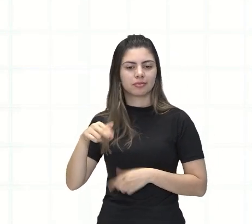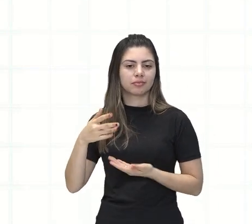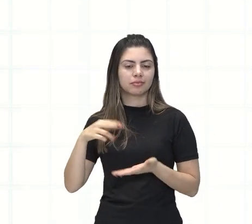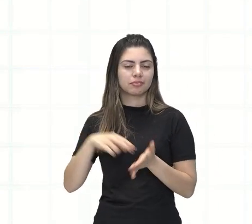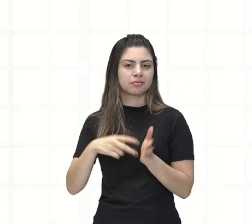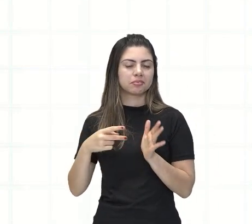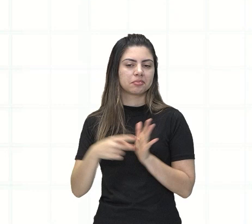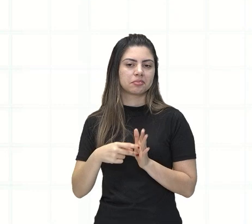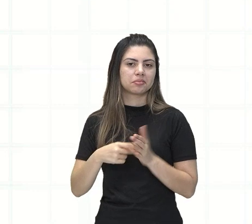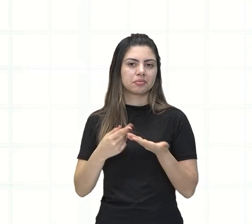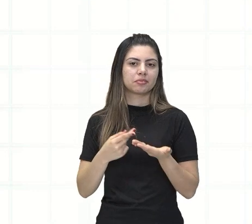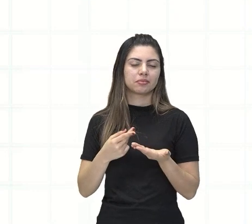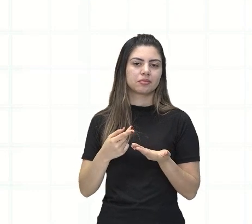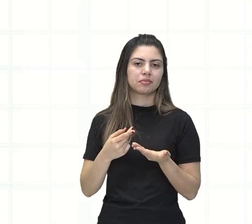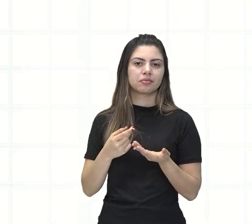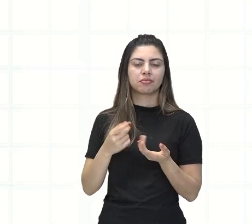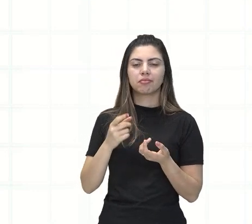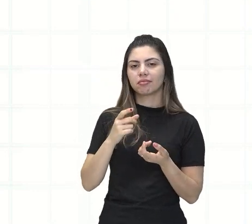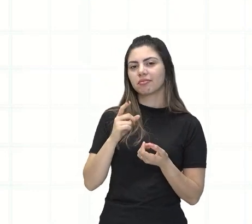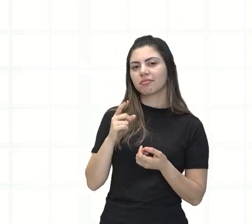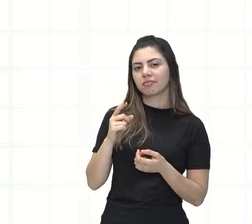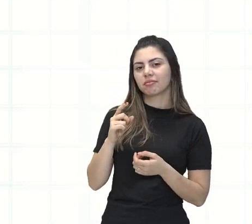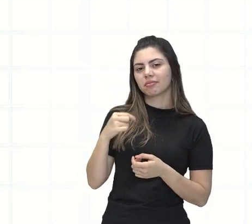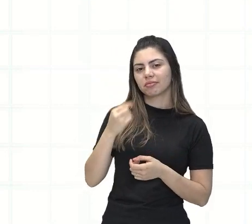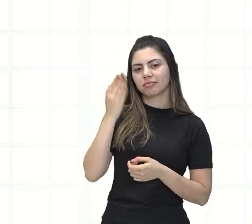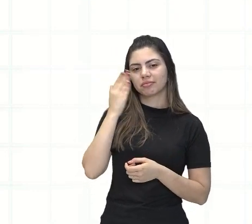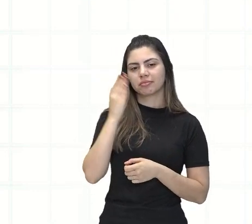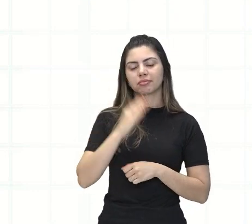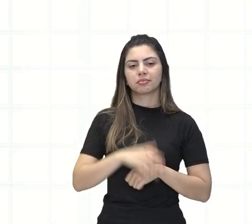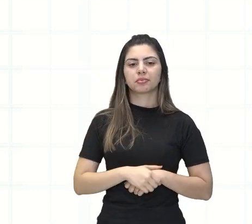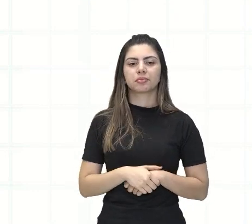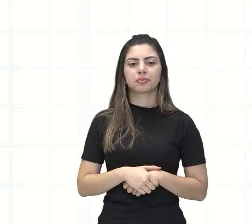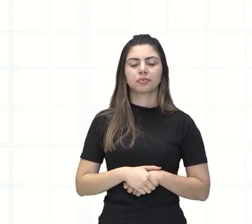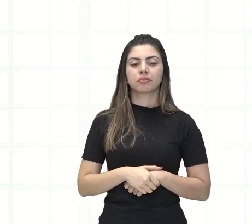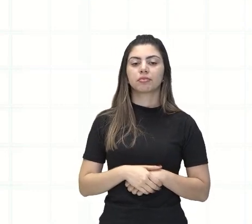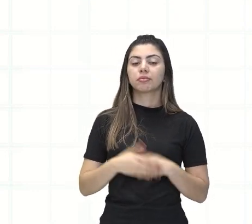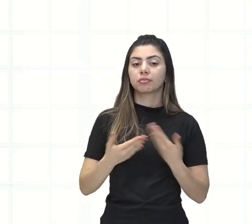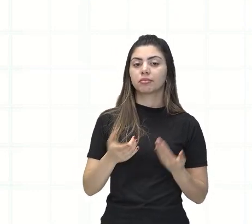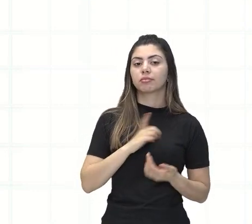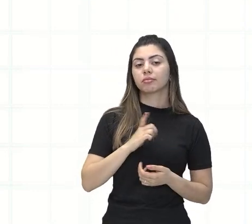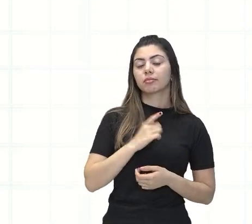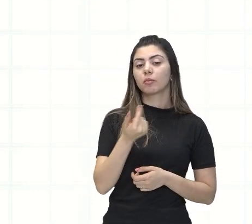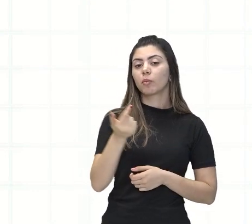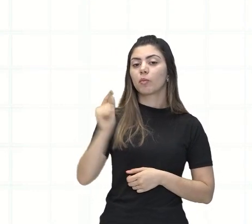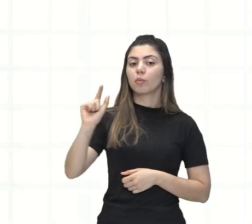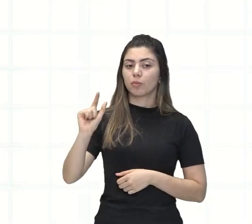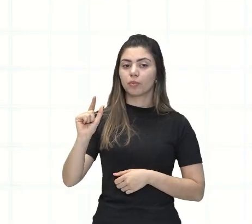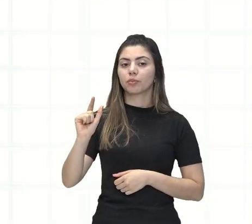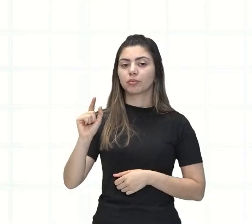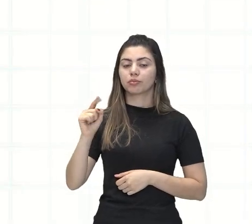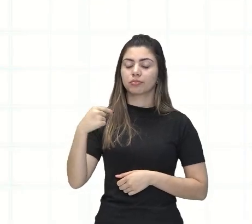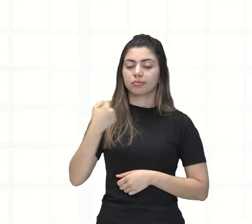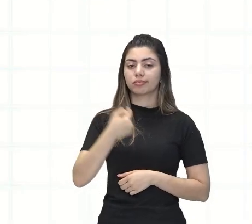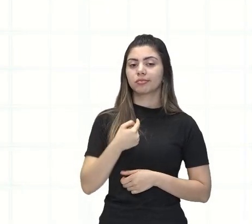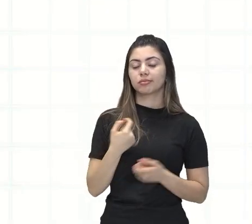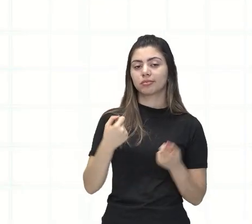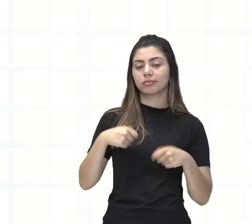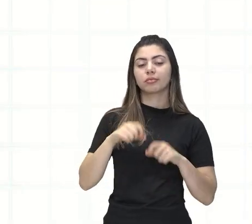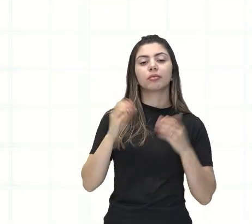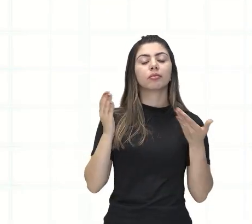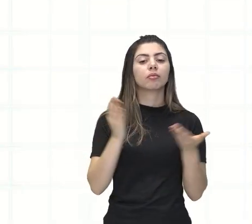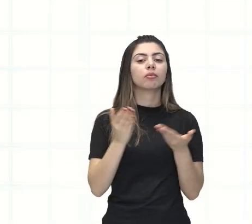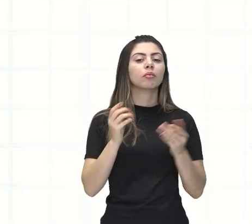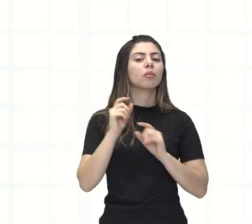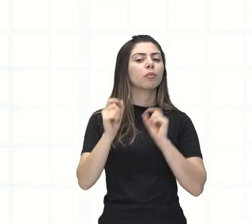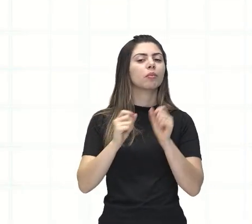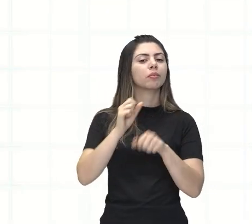Ou só o que, como a gente fala. E aí temos mais outra situação dos